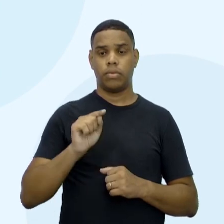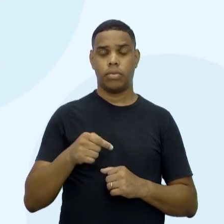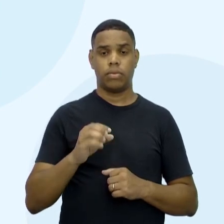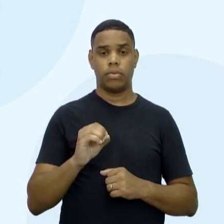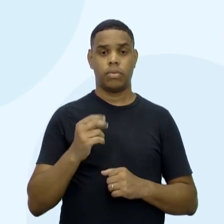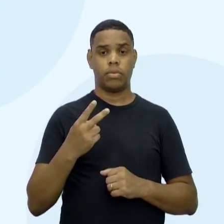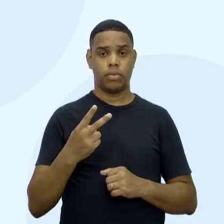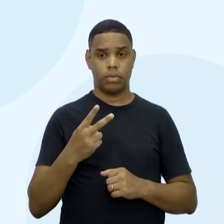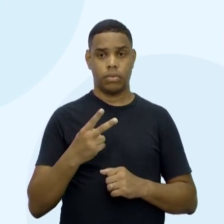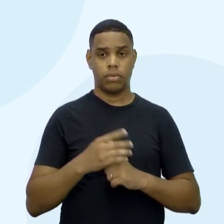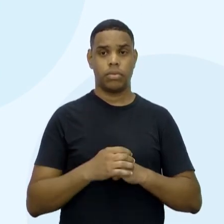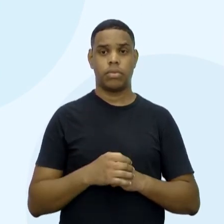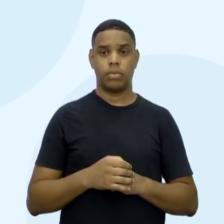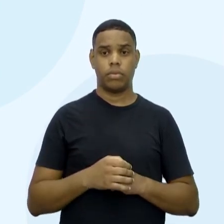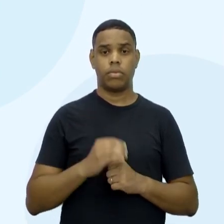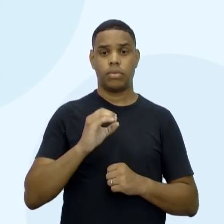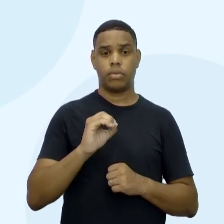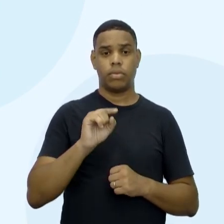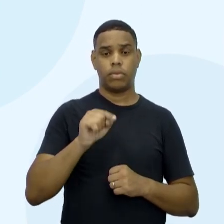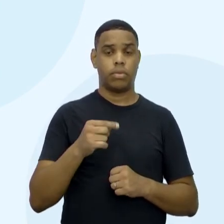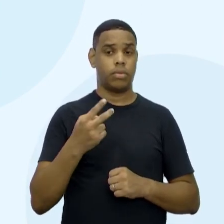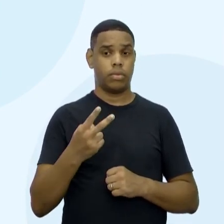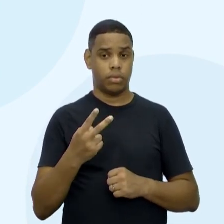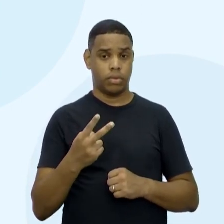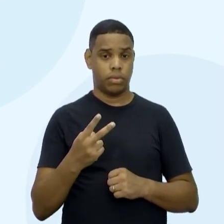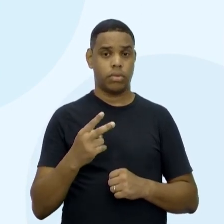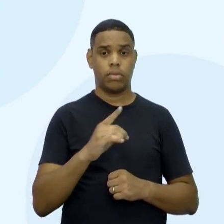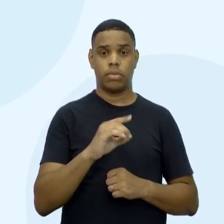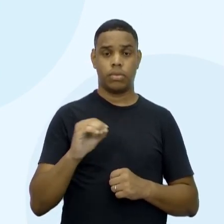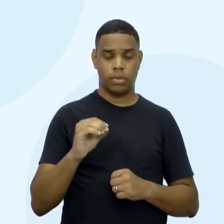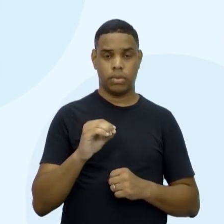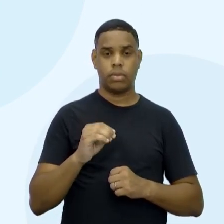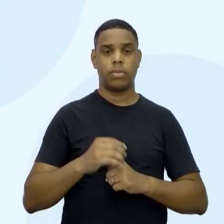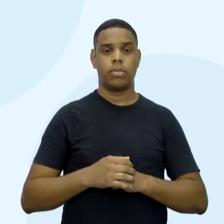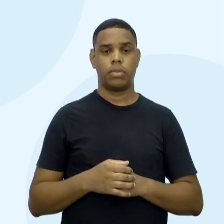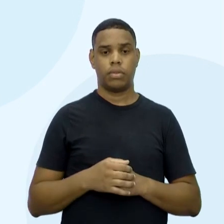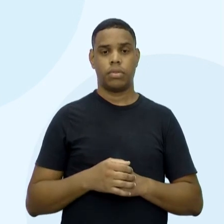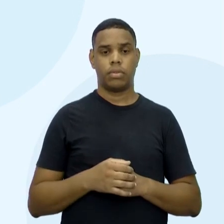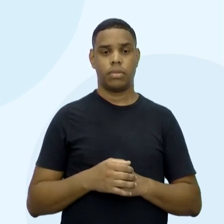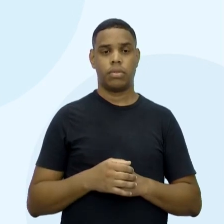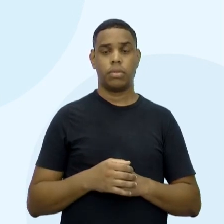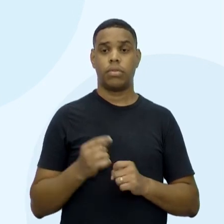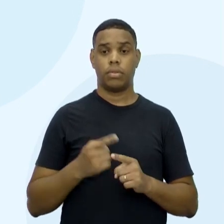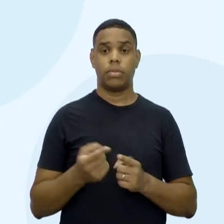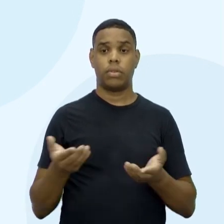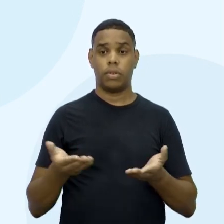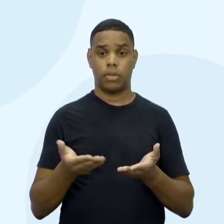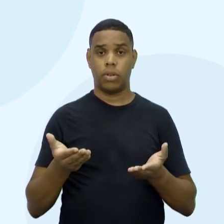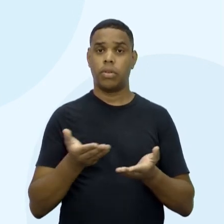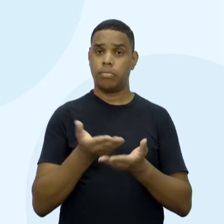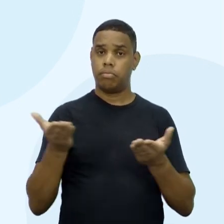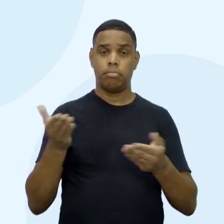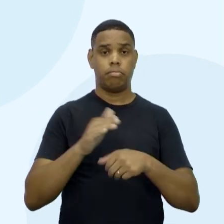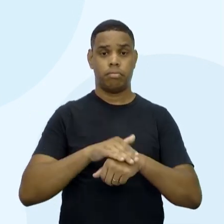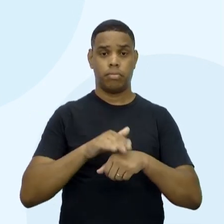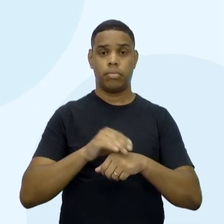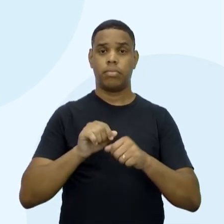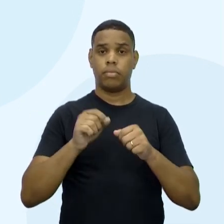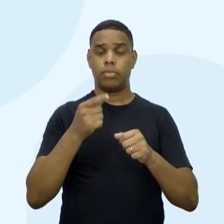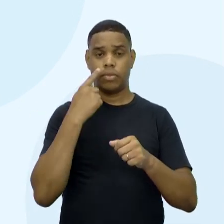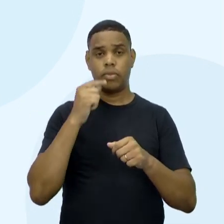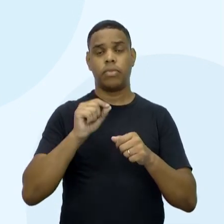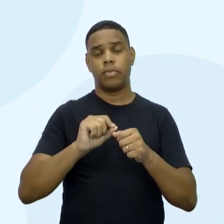0,02. E quanto é aí 0,2 de 100? Vou deixar para vocês fazerem, porque agora é com vocês. Então, eu